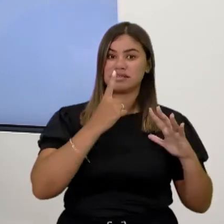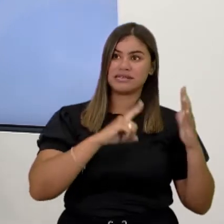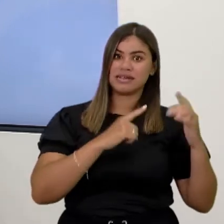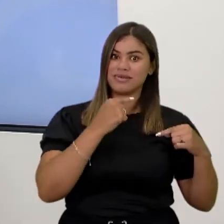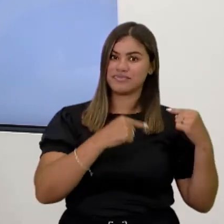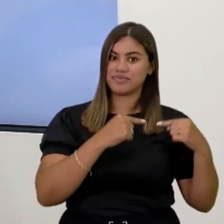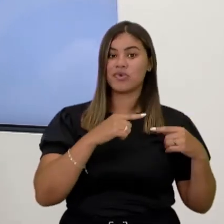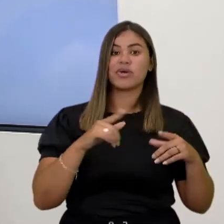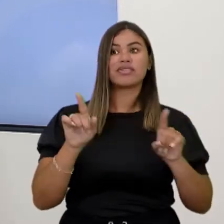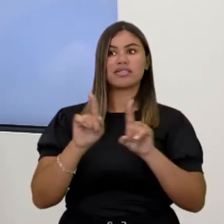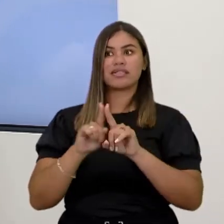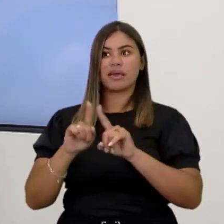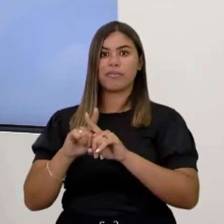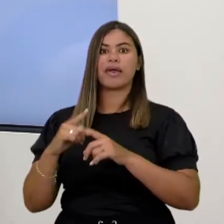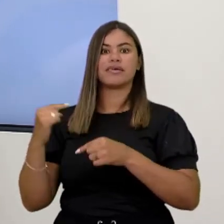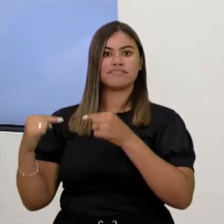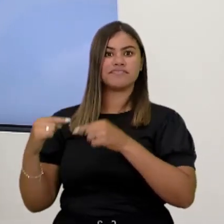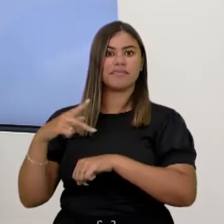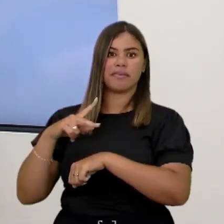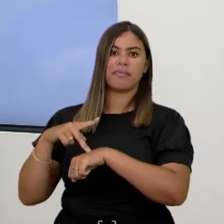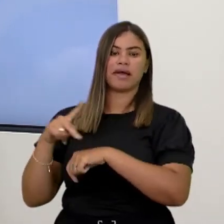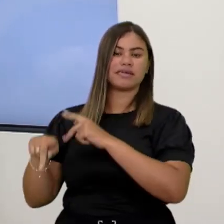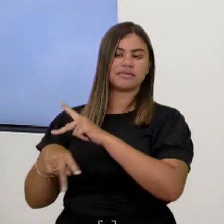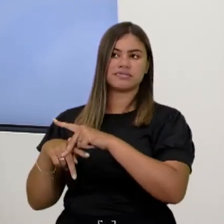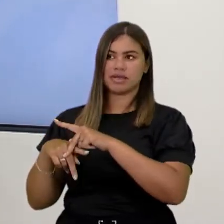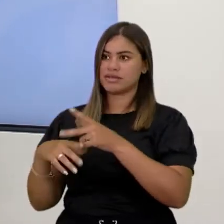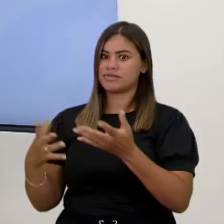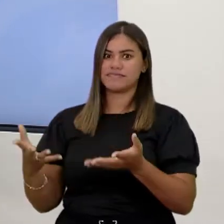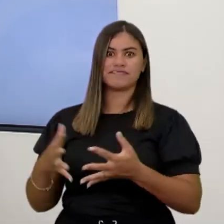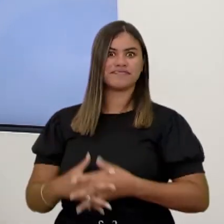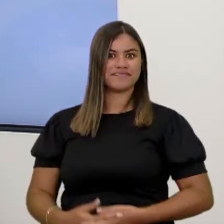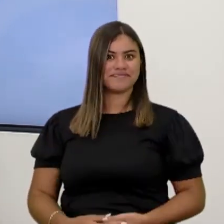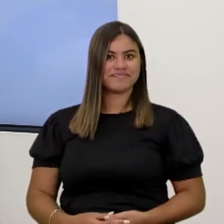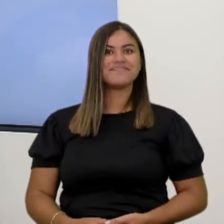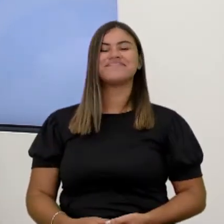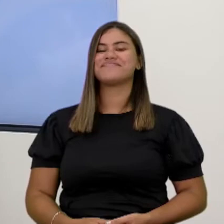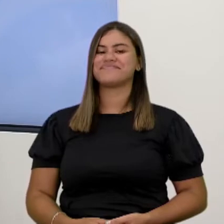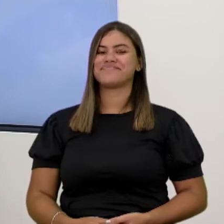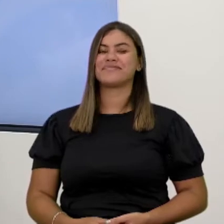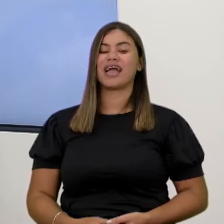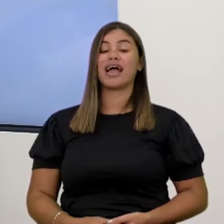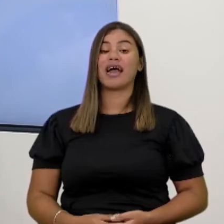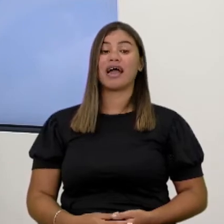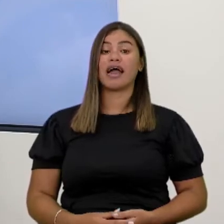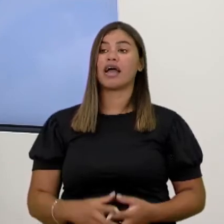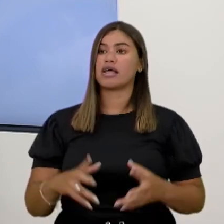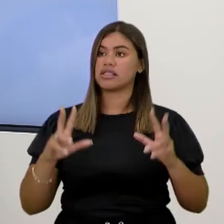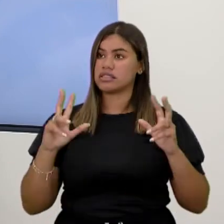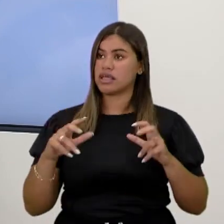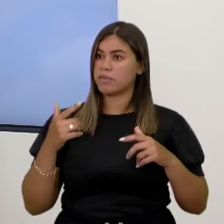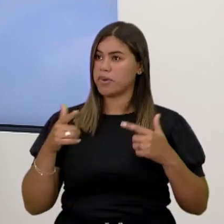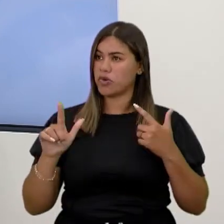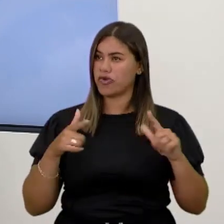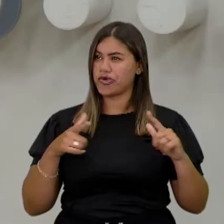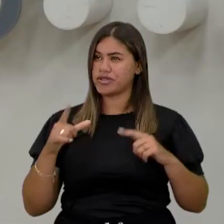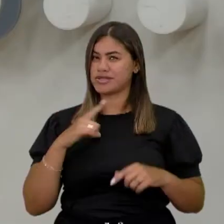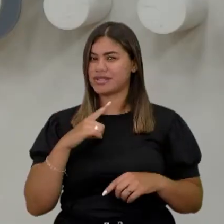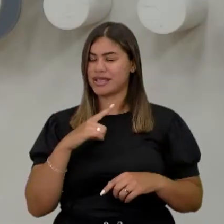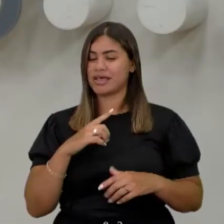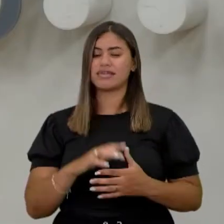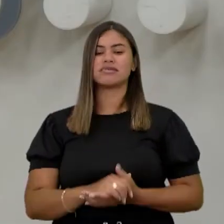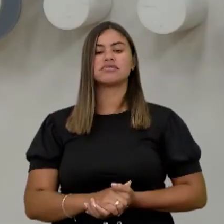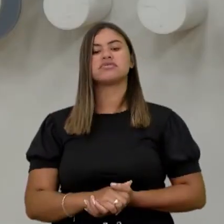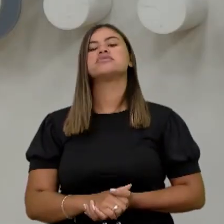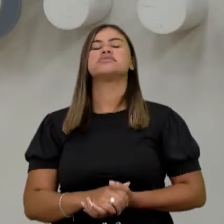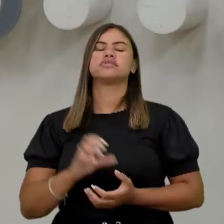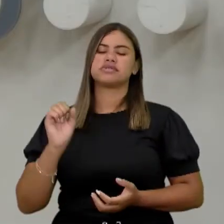entre a Rússia e a Ucrânia. Tem algum outro assunto que você conseguiu encontrar? Olha, são assuntos conectados a esporte. É